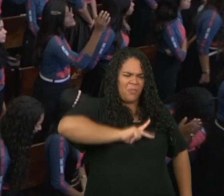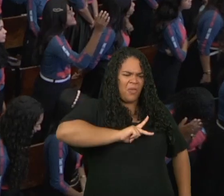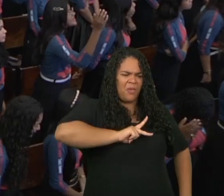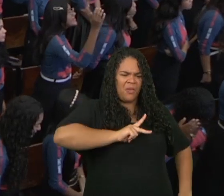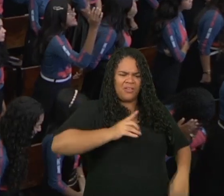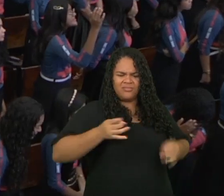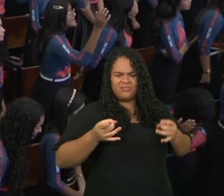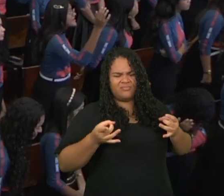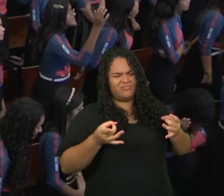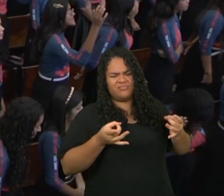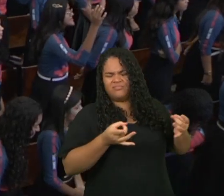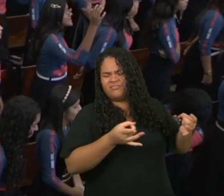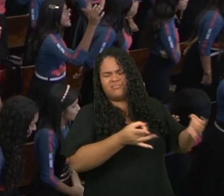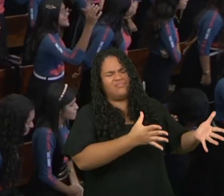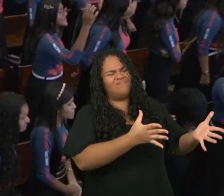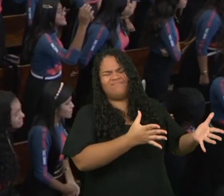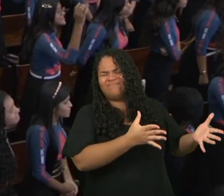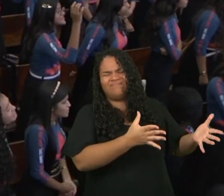Suavidade.